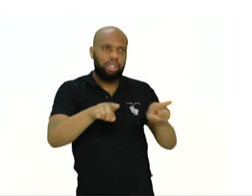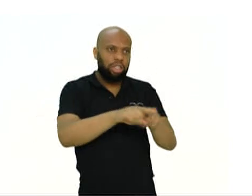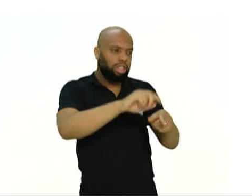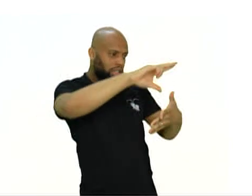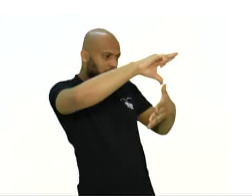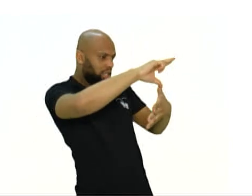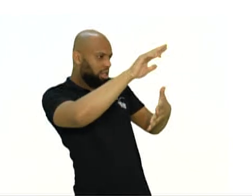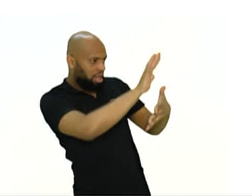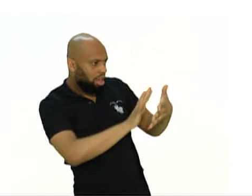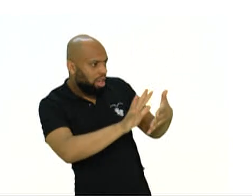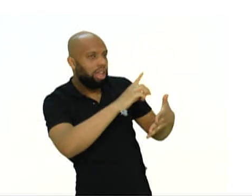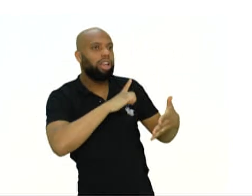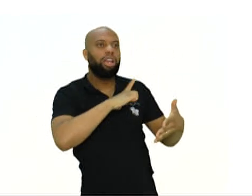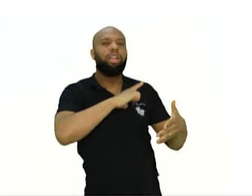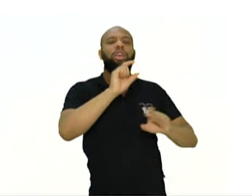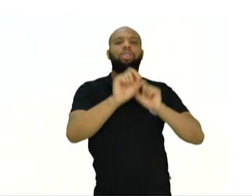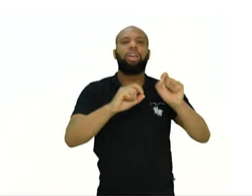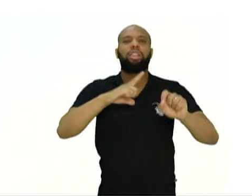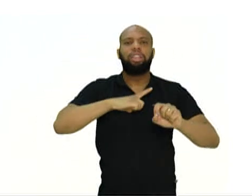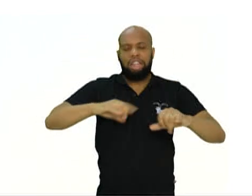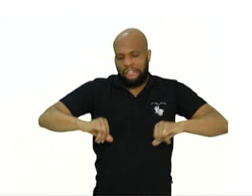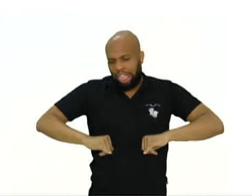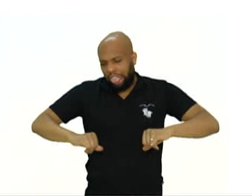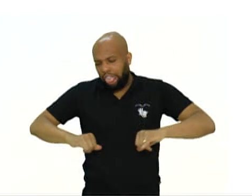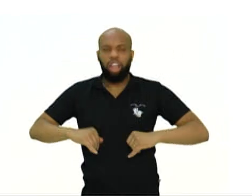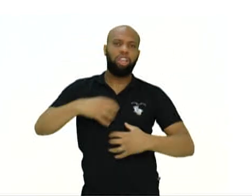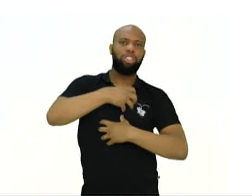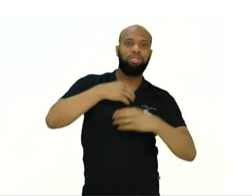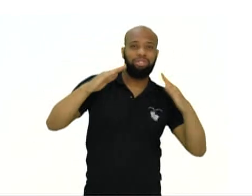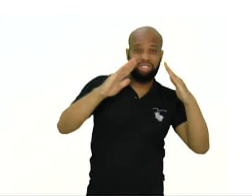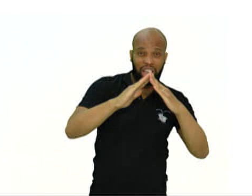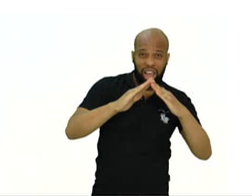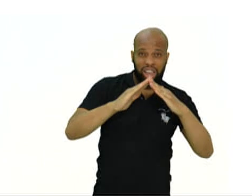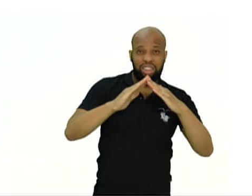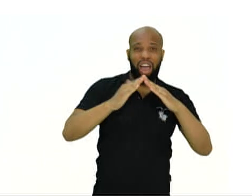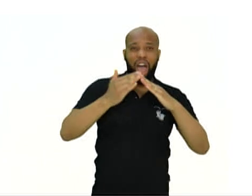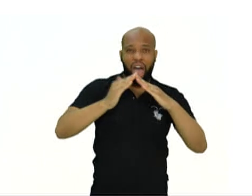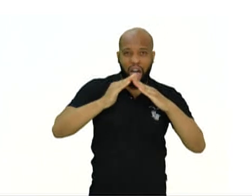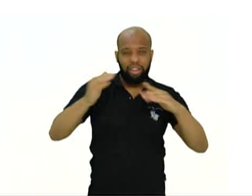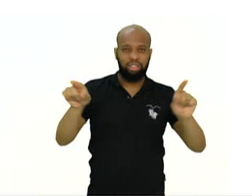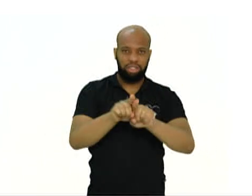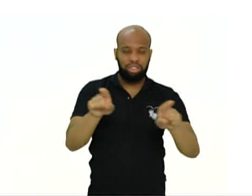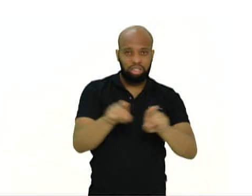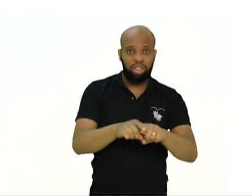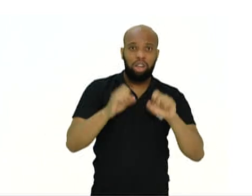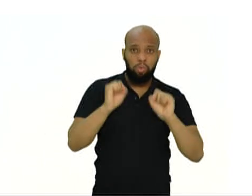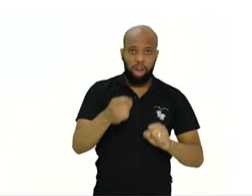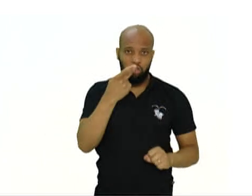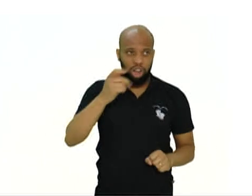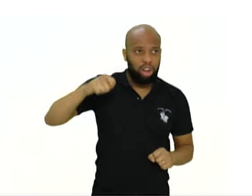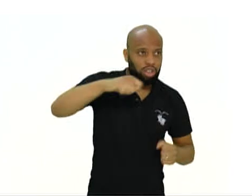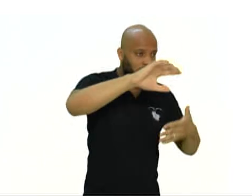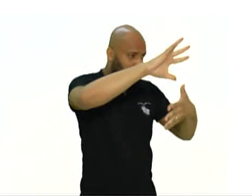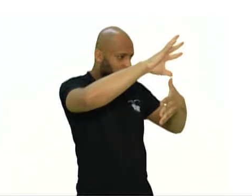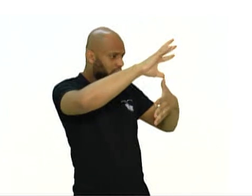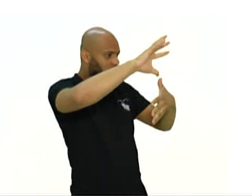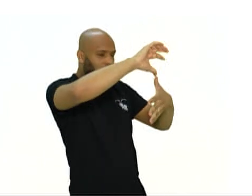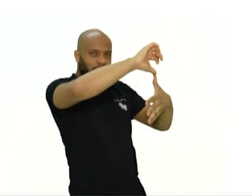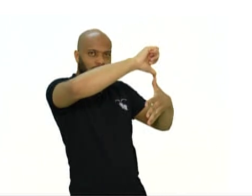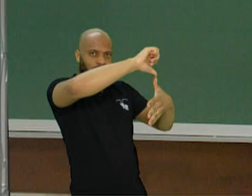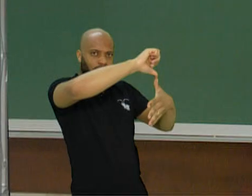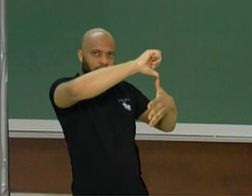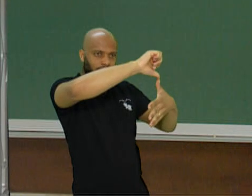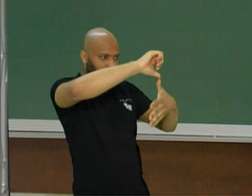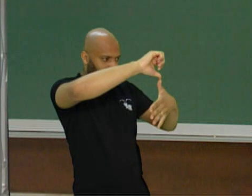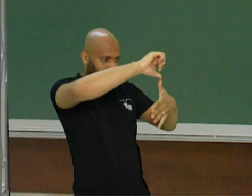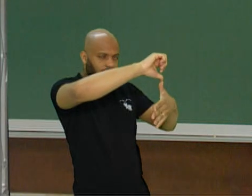com problemas das moradias precárias. Nós podemos generalizar toda a América Latina aí, né? Nós